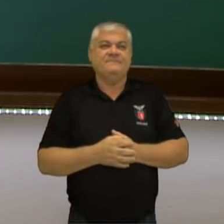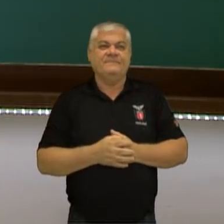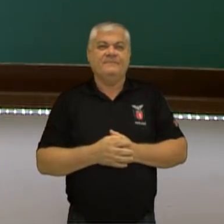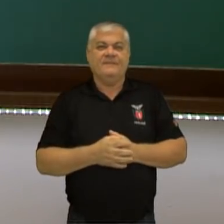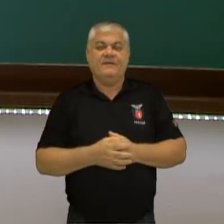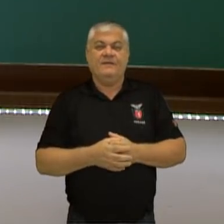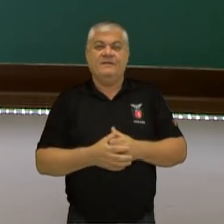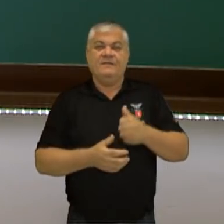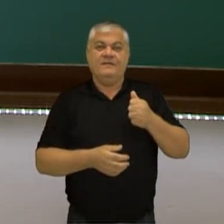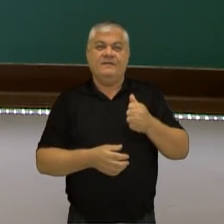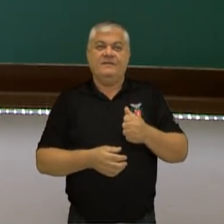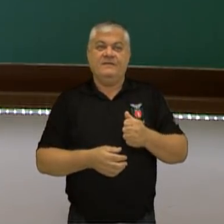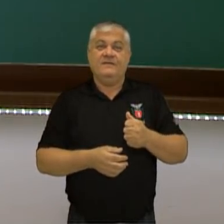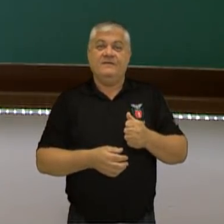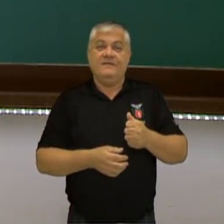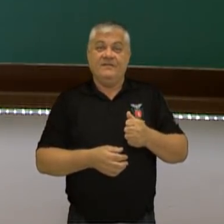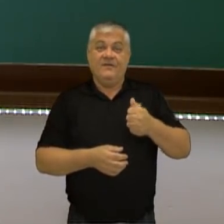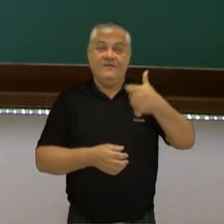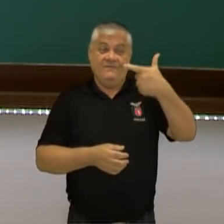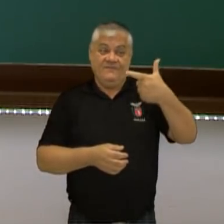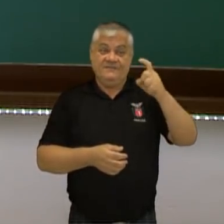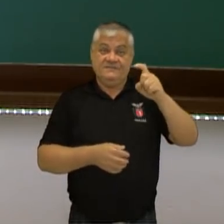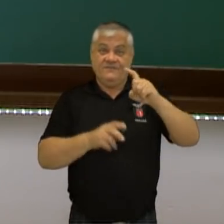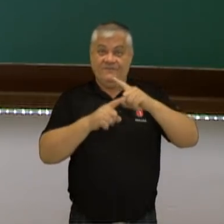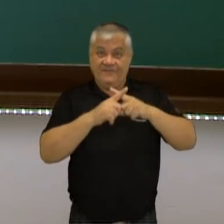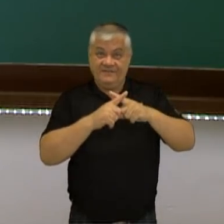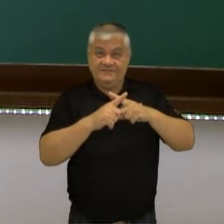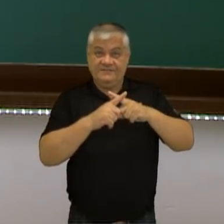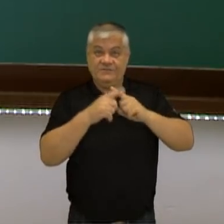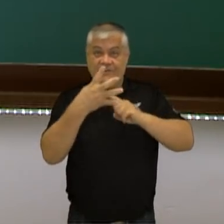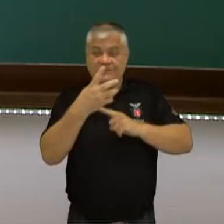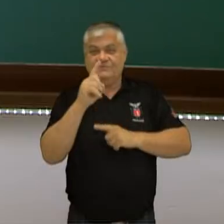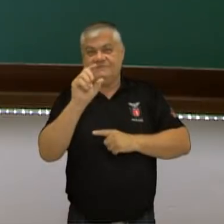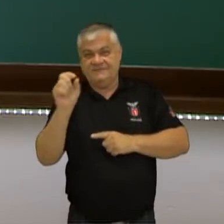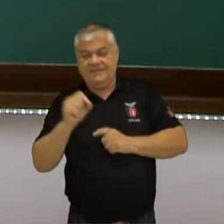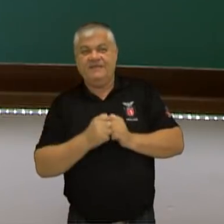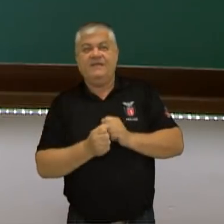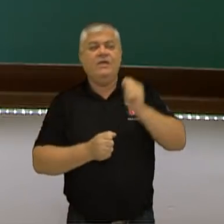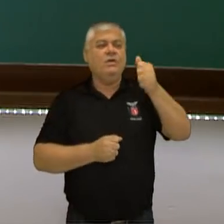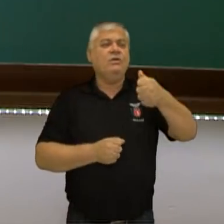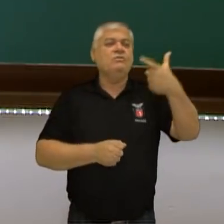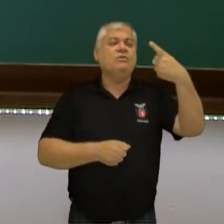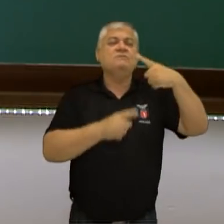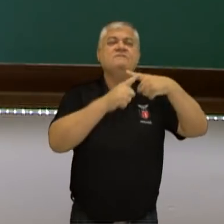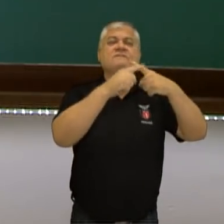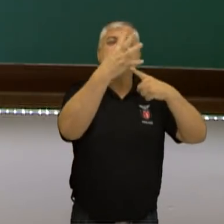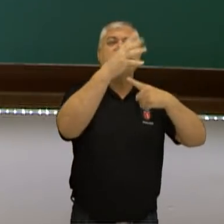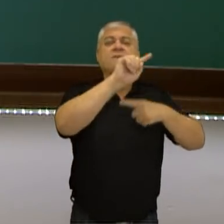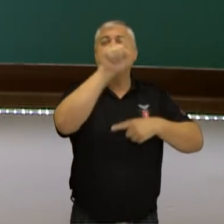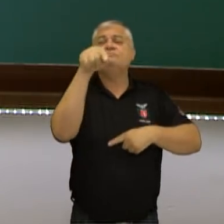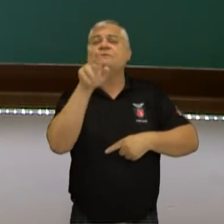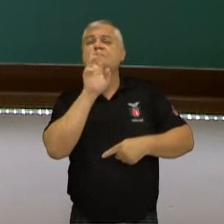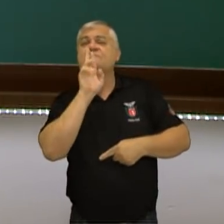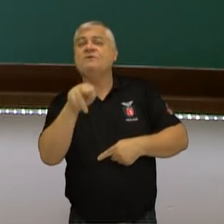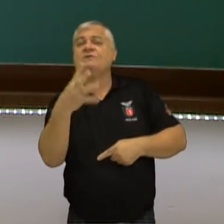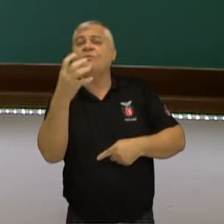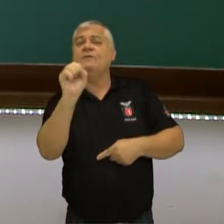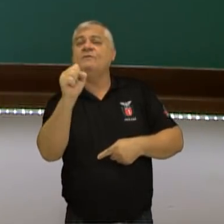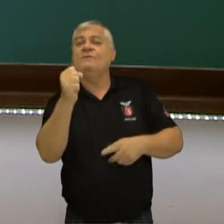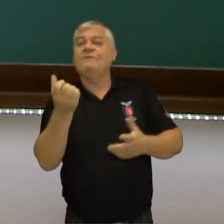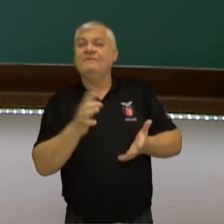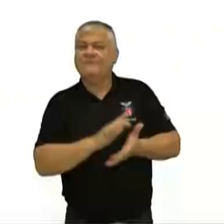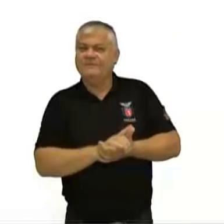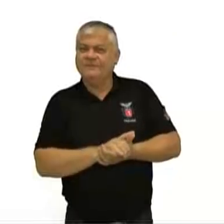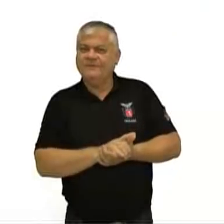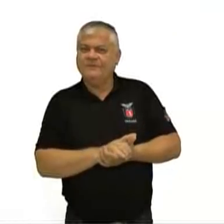lá. 25 vezes 4, 100. E 12 vezes 4 dá o numerador que eu estou procurando, que é 48.